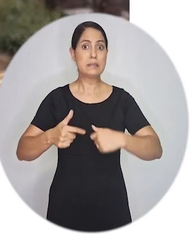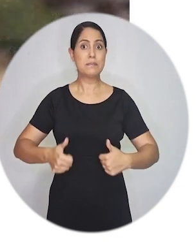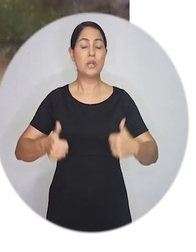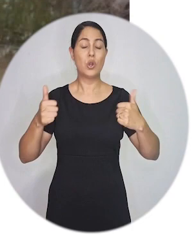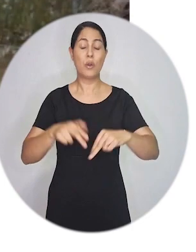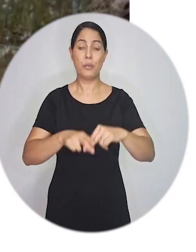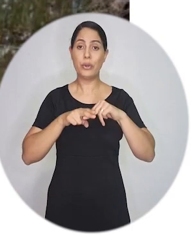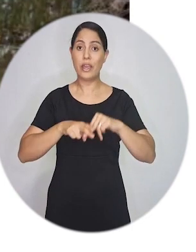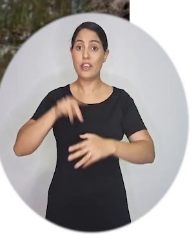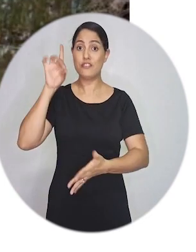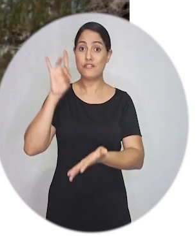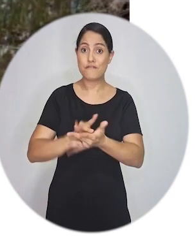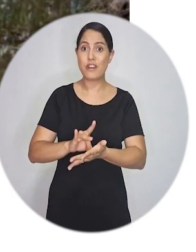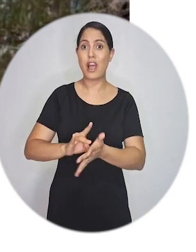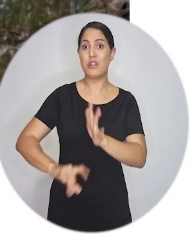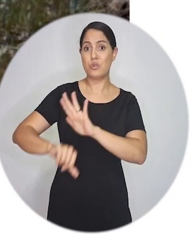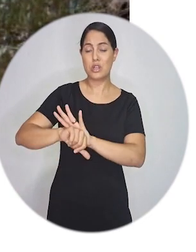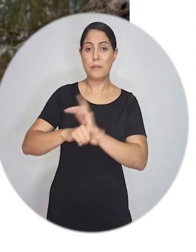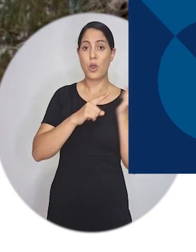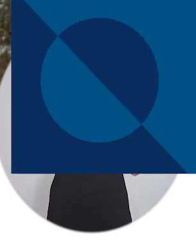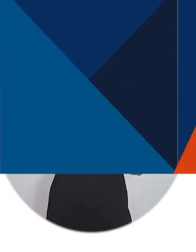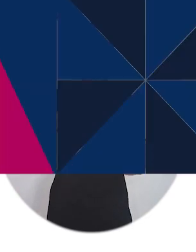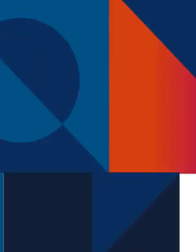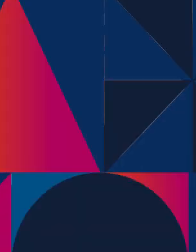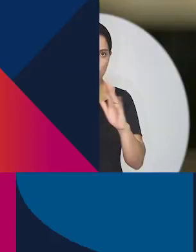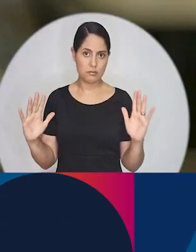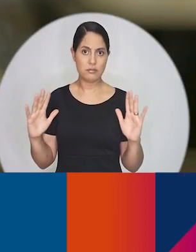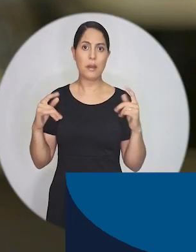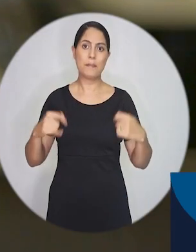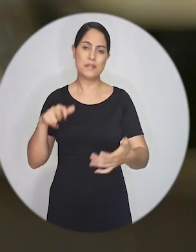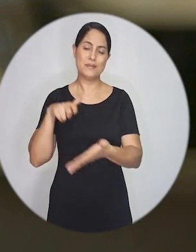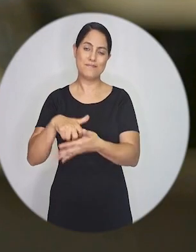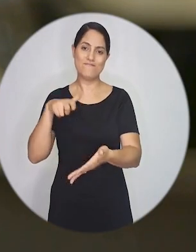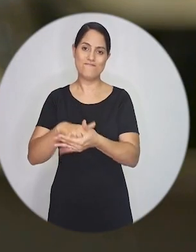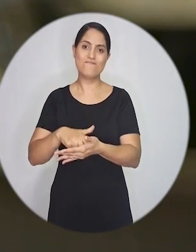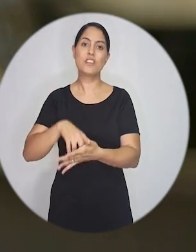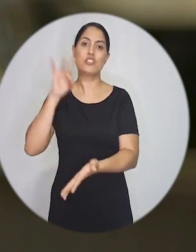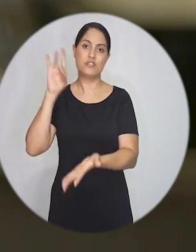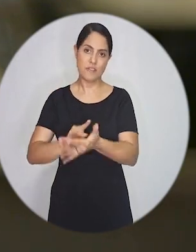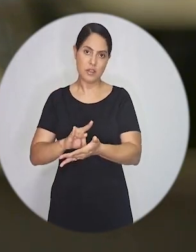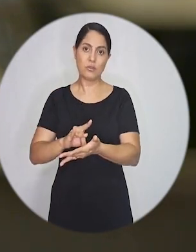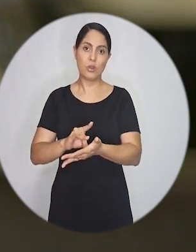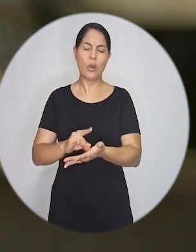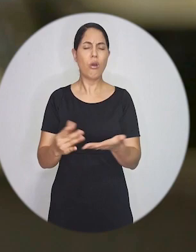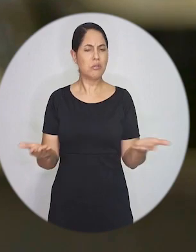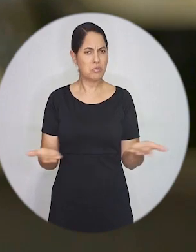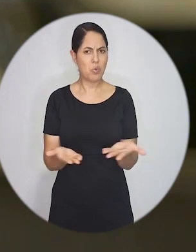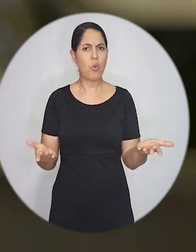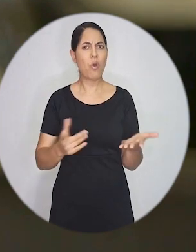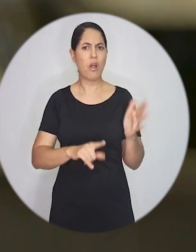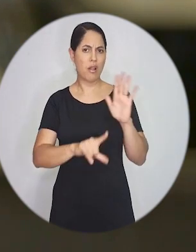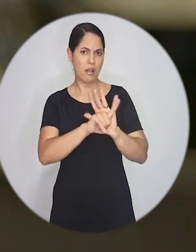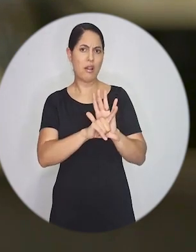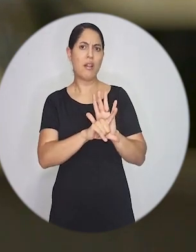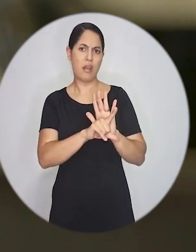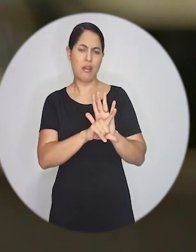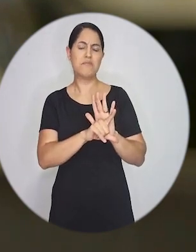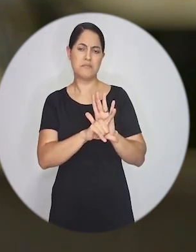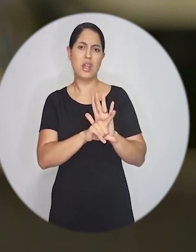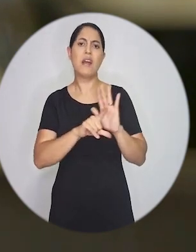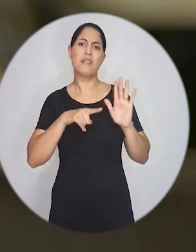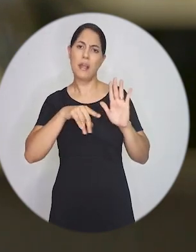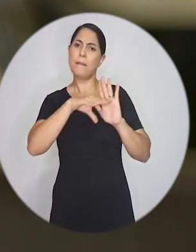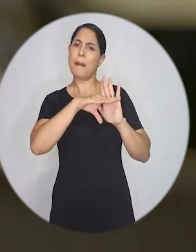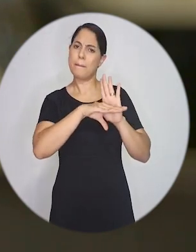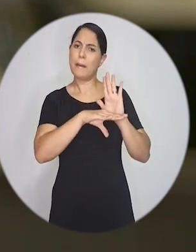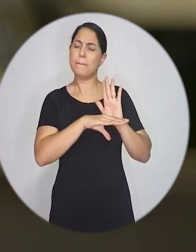atual, uma lei que tem as sanções prescritas e bem prescritas, e a gente esbarra na